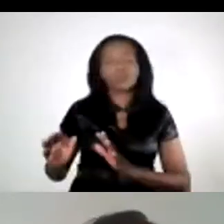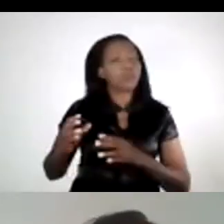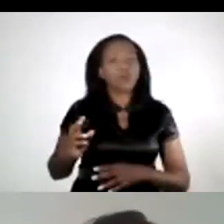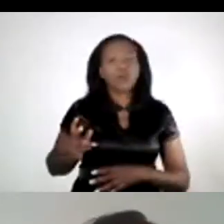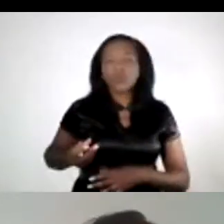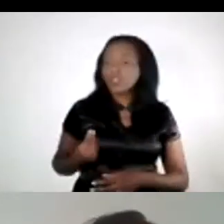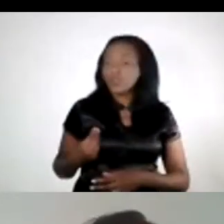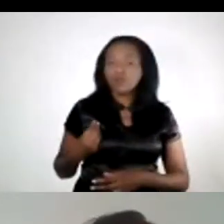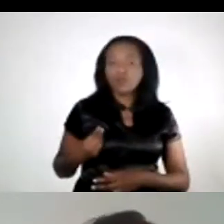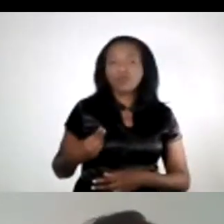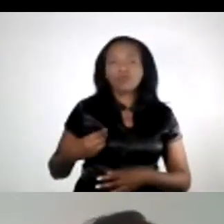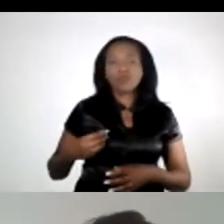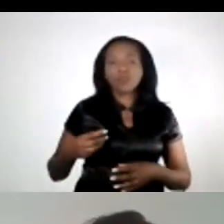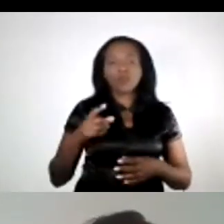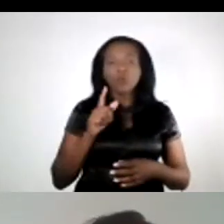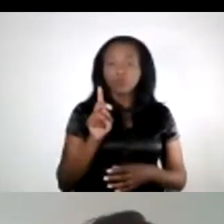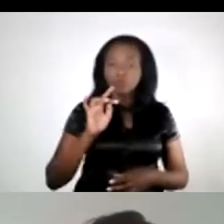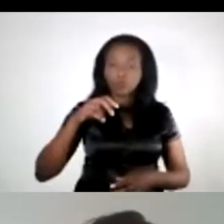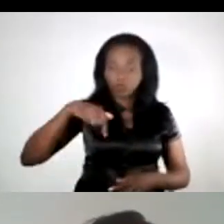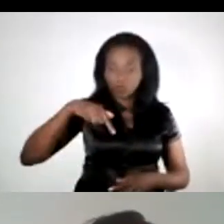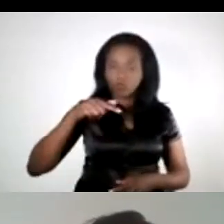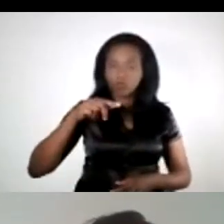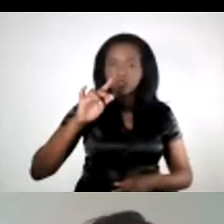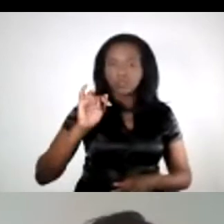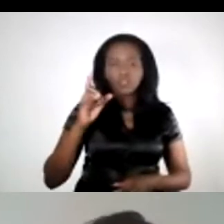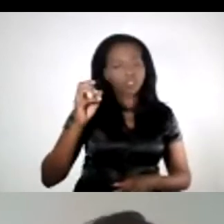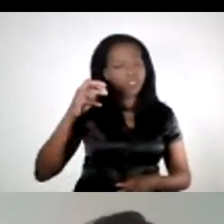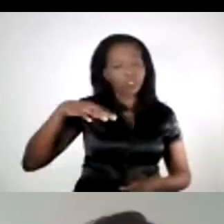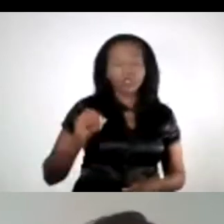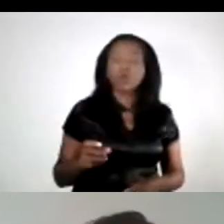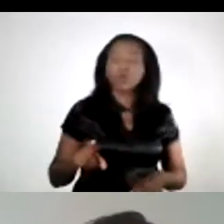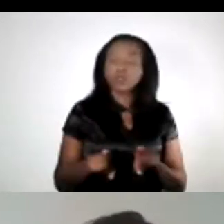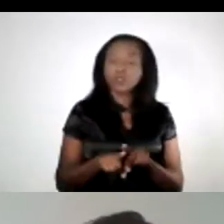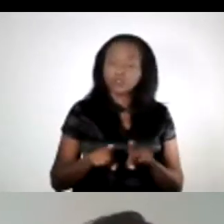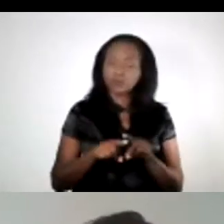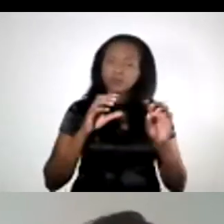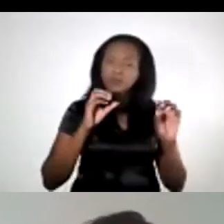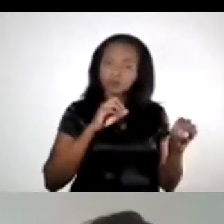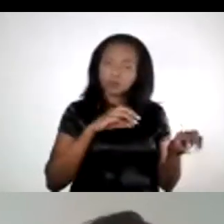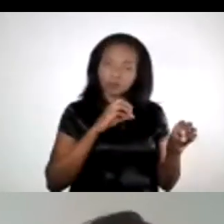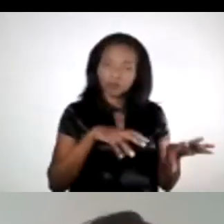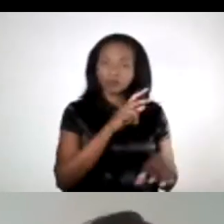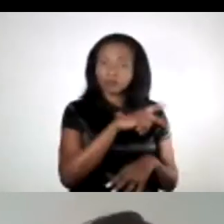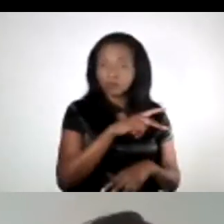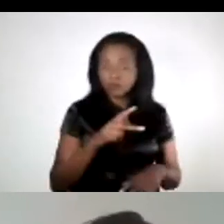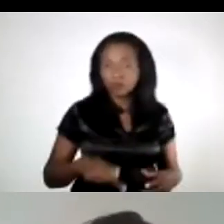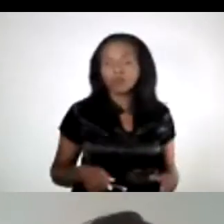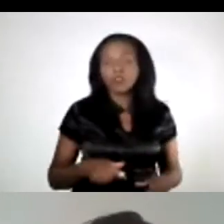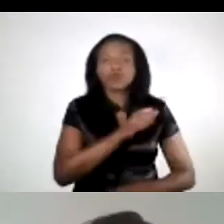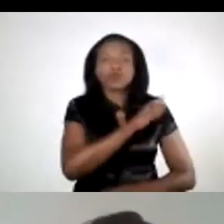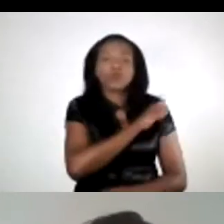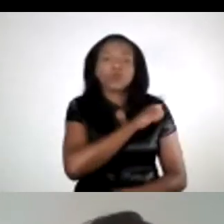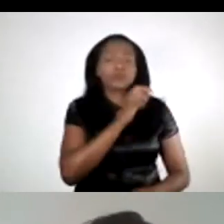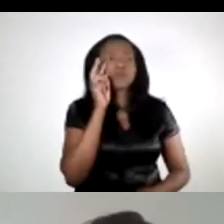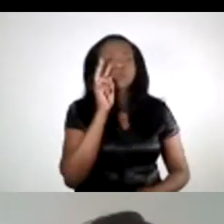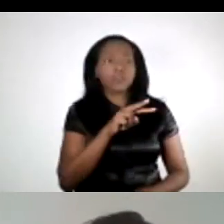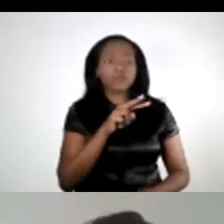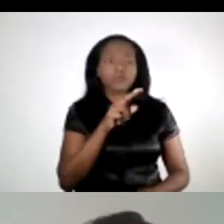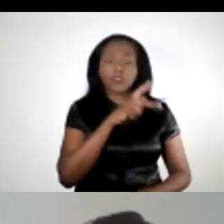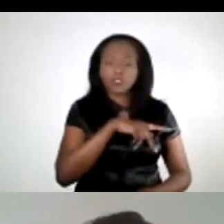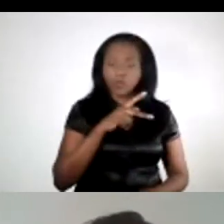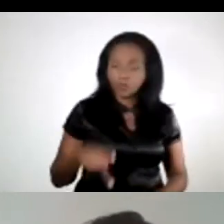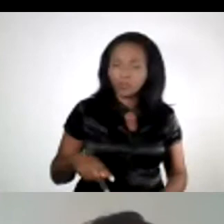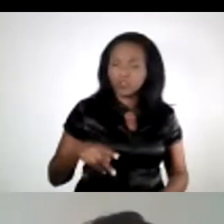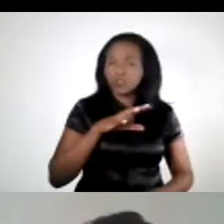educador social, e também as aquilombadas, e também o aluno que vê que o professor escreveu o livro, que é lá da